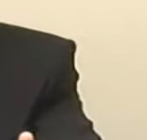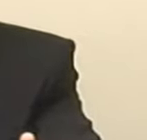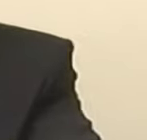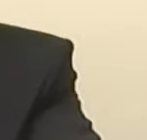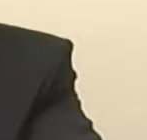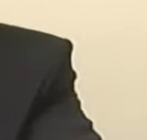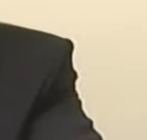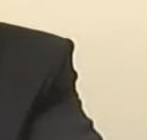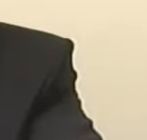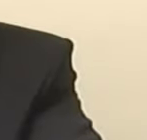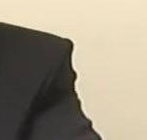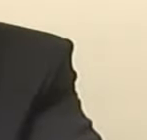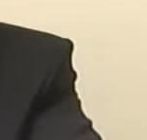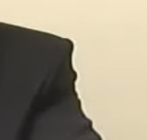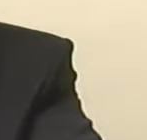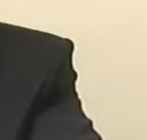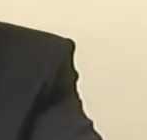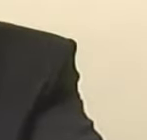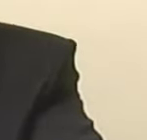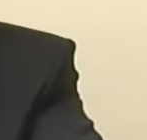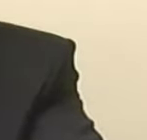nós aqui